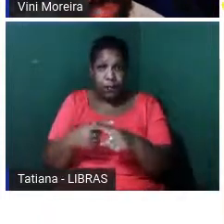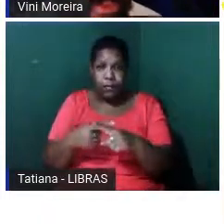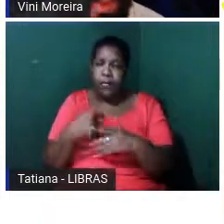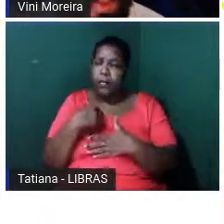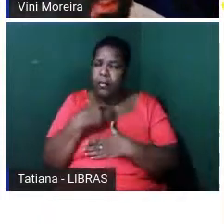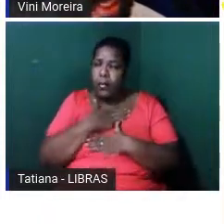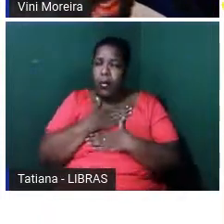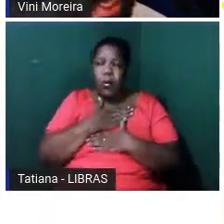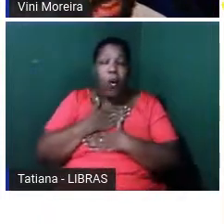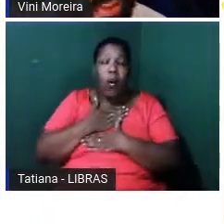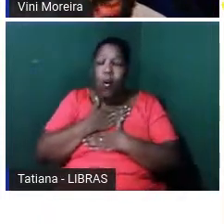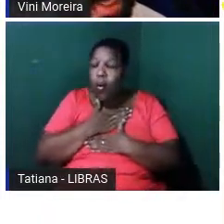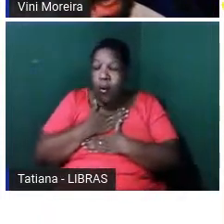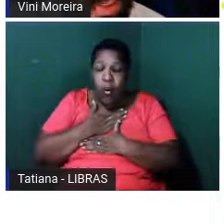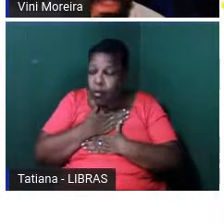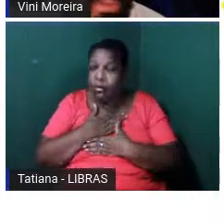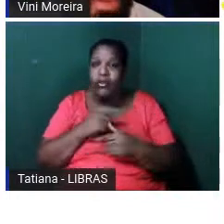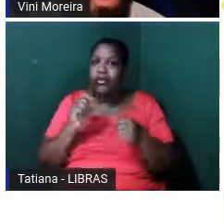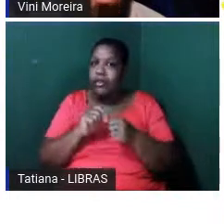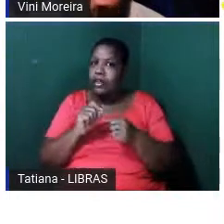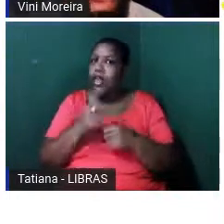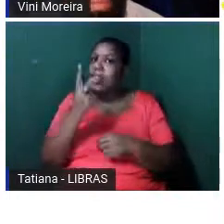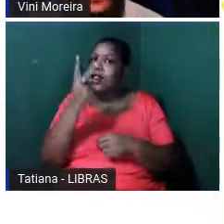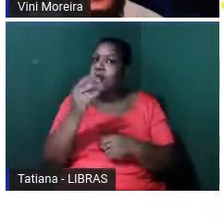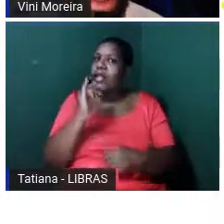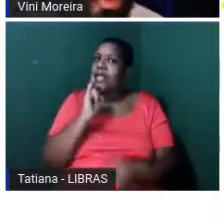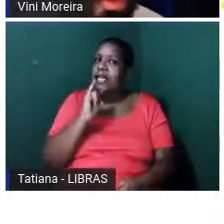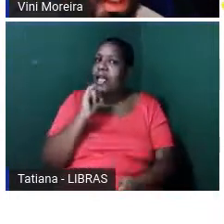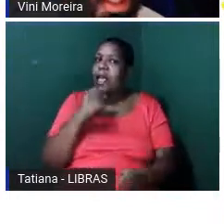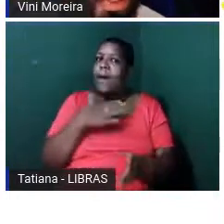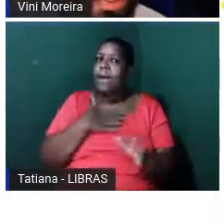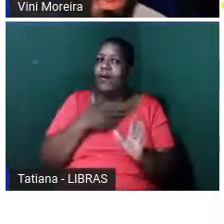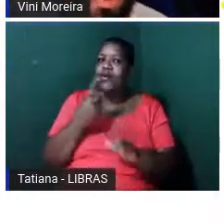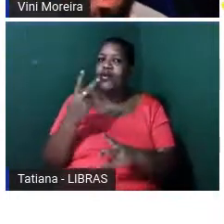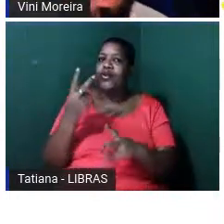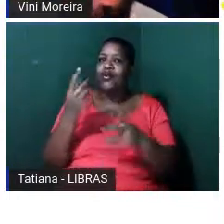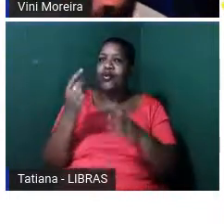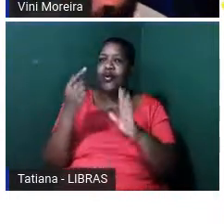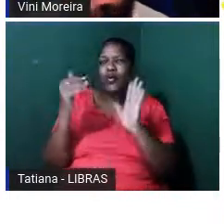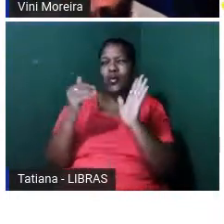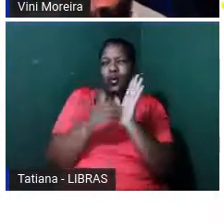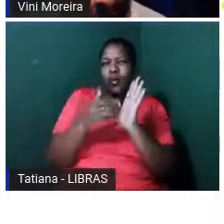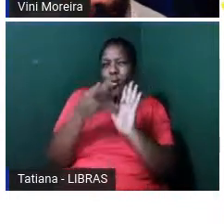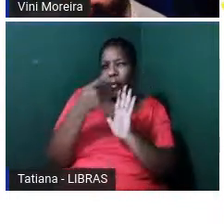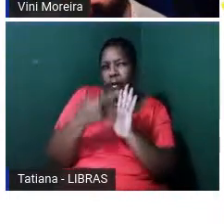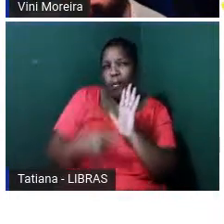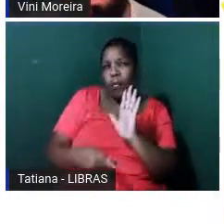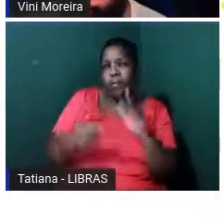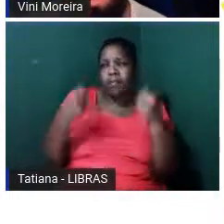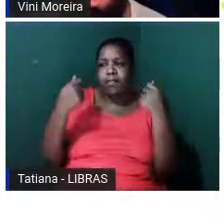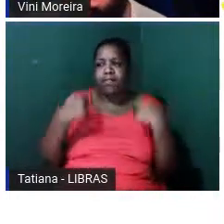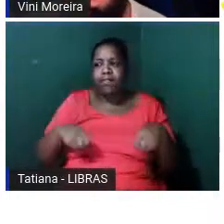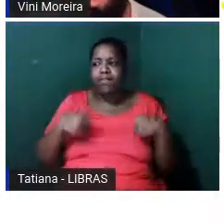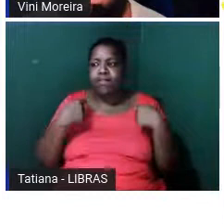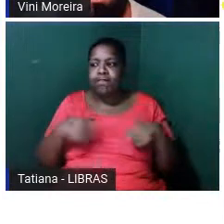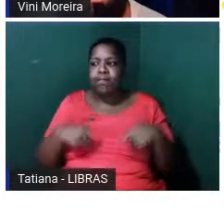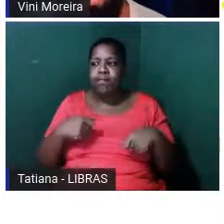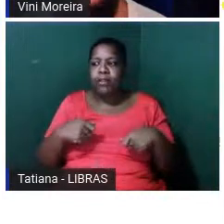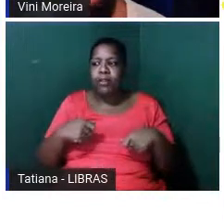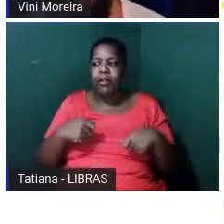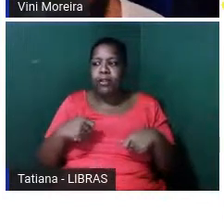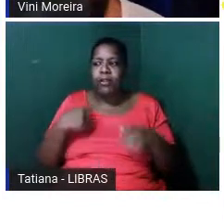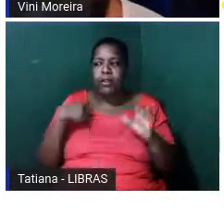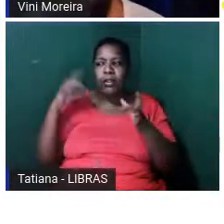que eu gosto muito muito de fazer e tem dois exemplos dos meus últimos projetos que eu precisava é